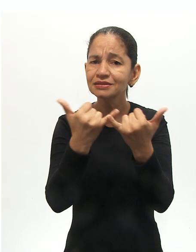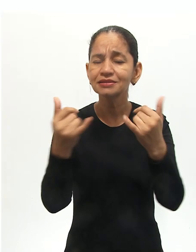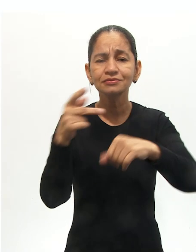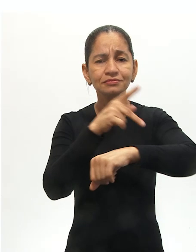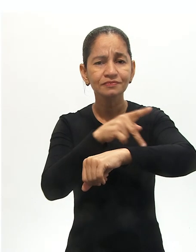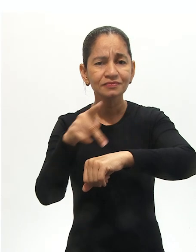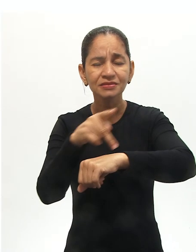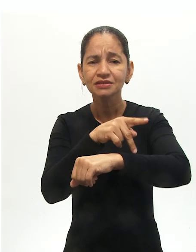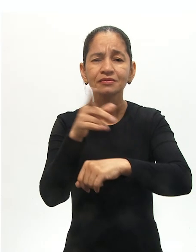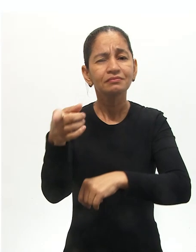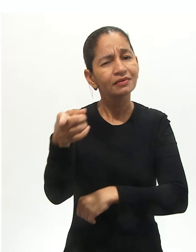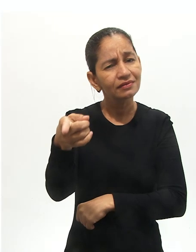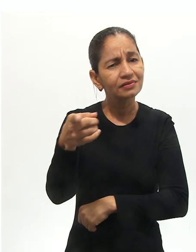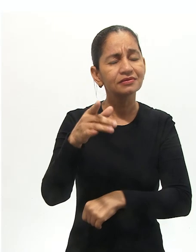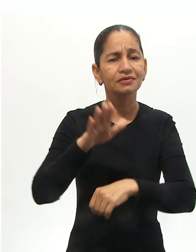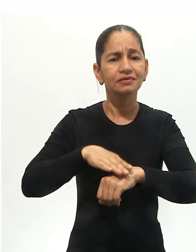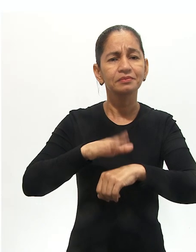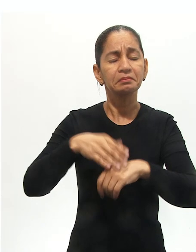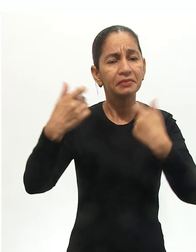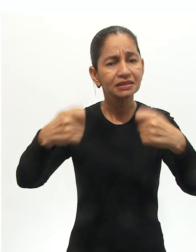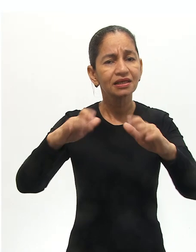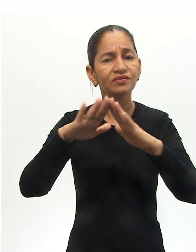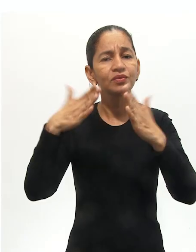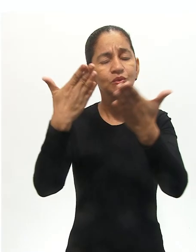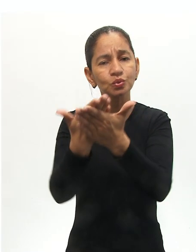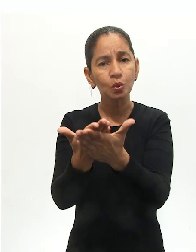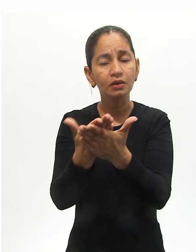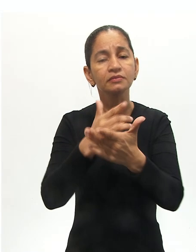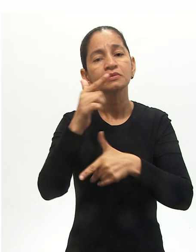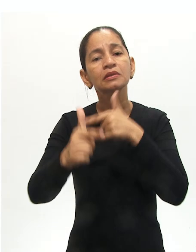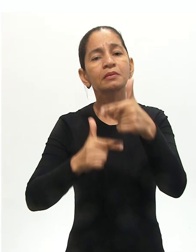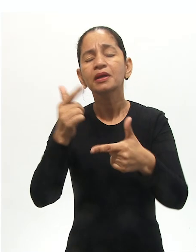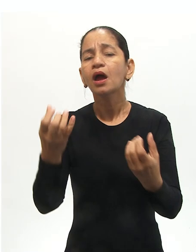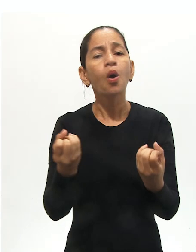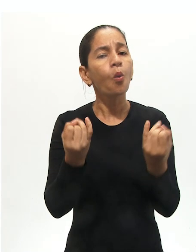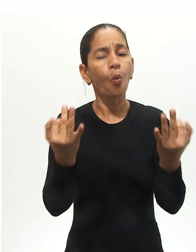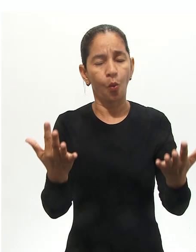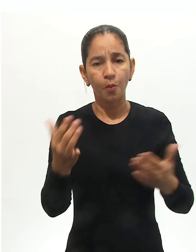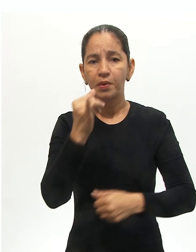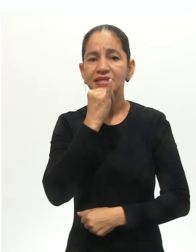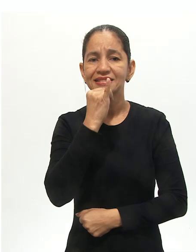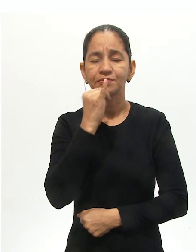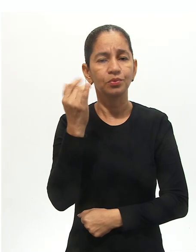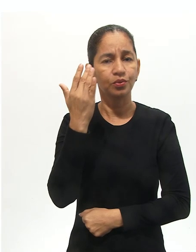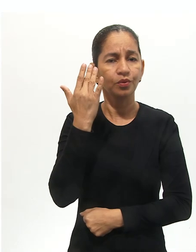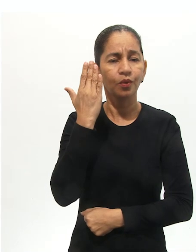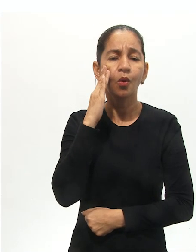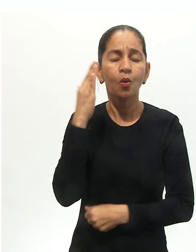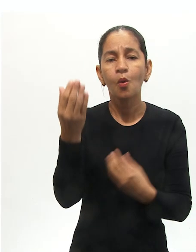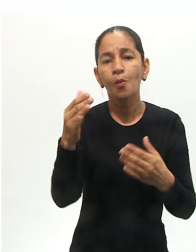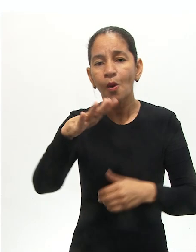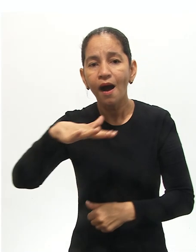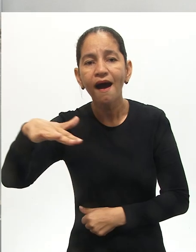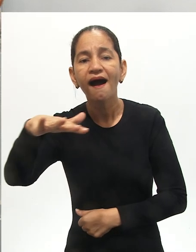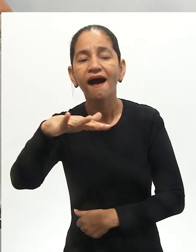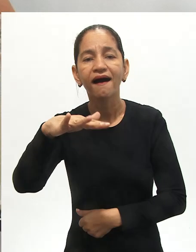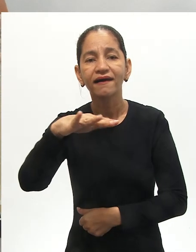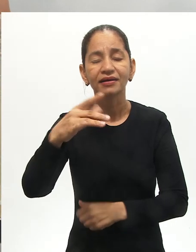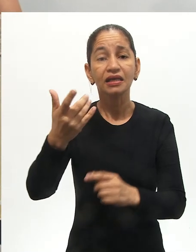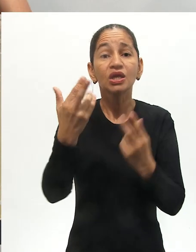ao trabalho fabril, então as escolas deveriam funcionar como uma